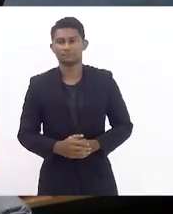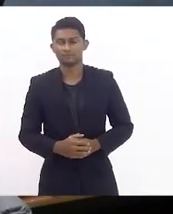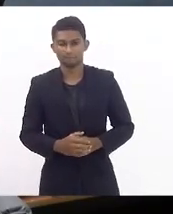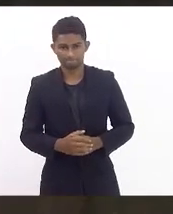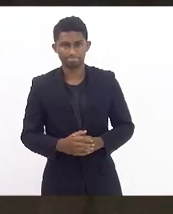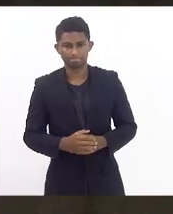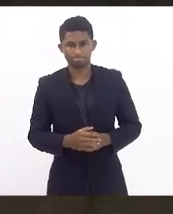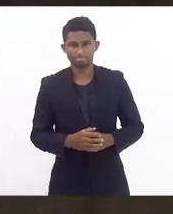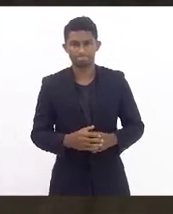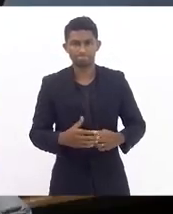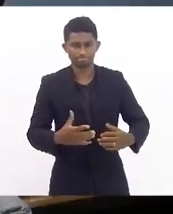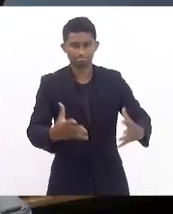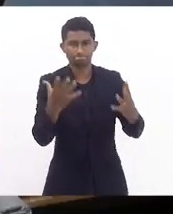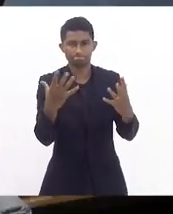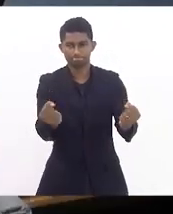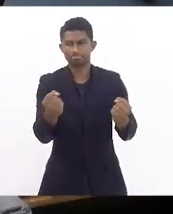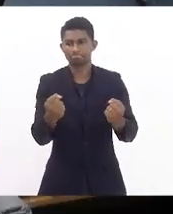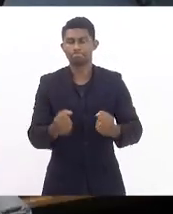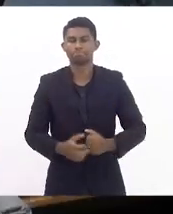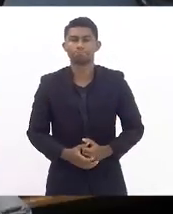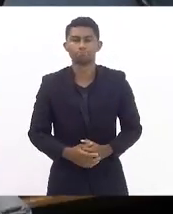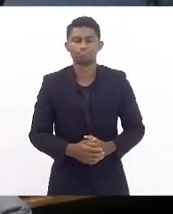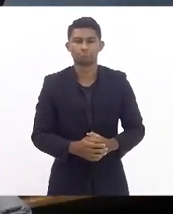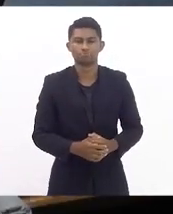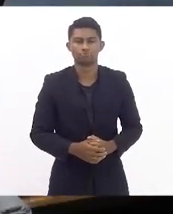Favorável, senhor presidente.